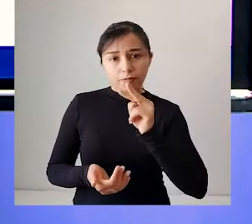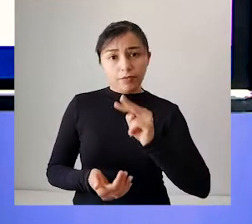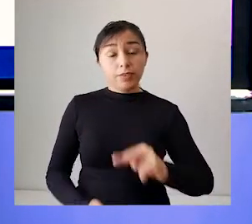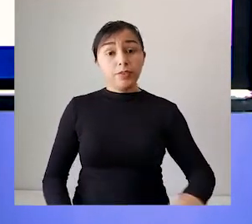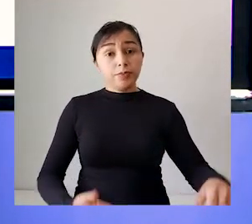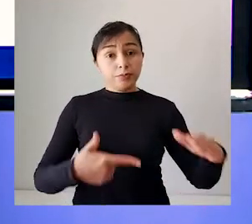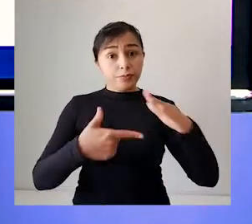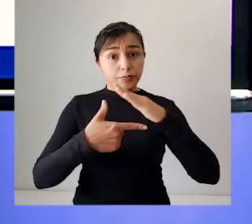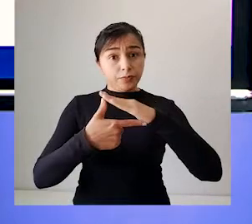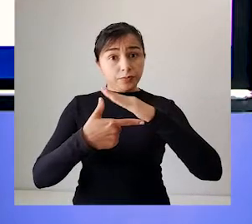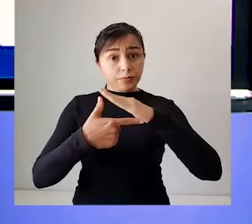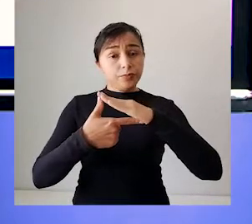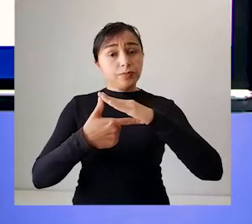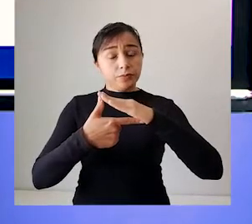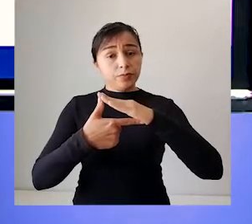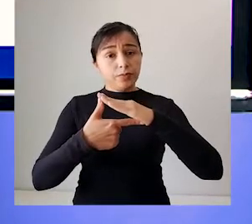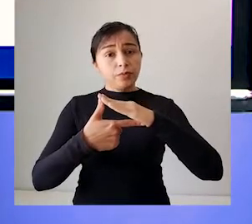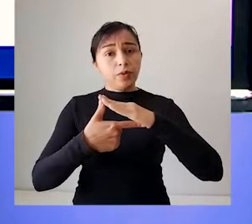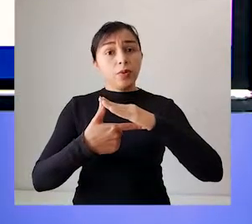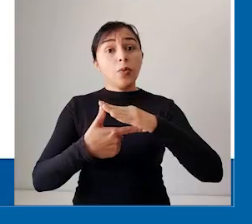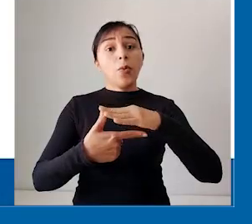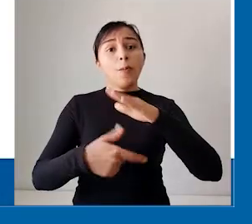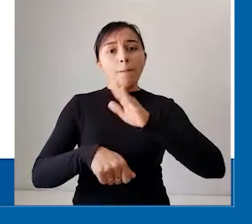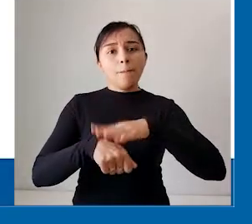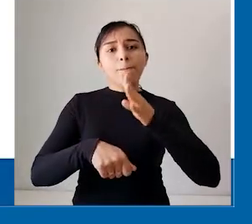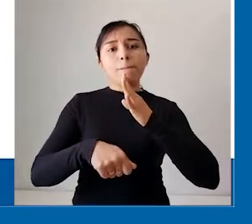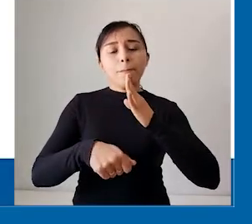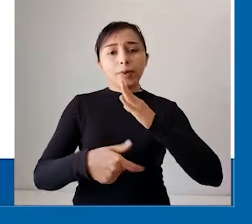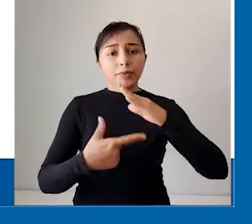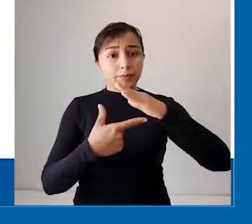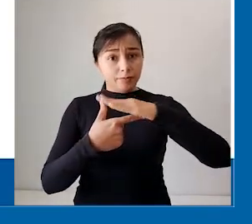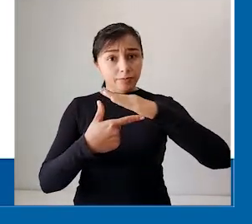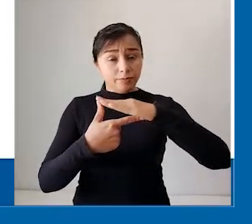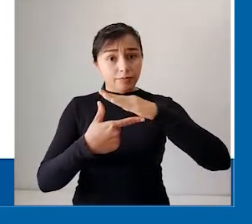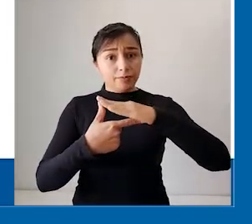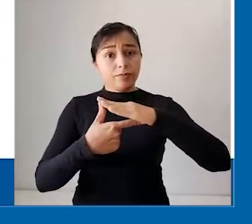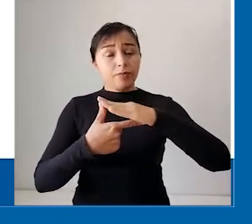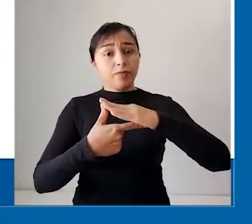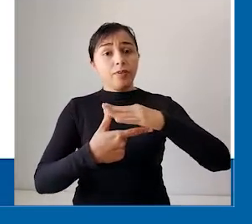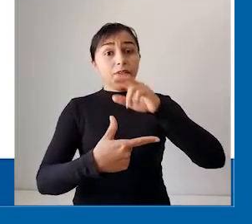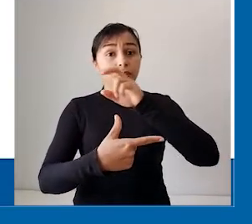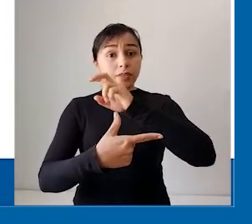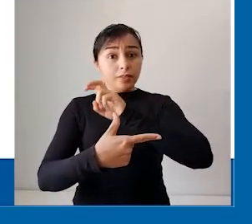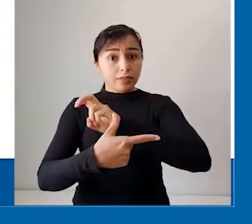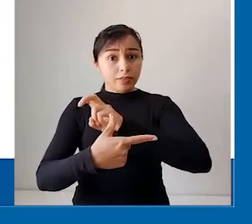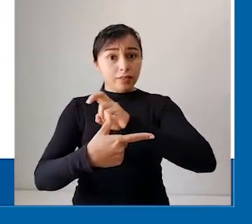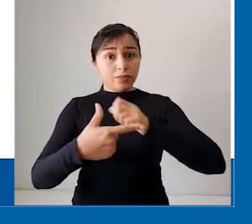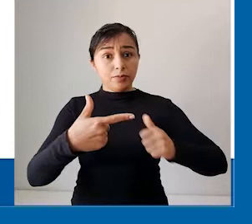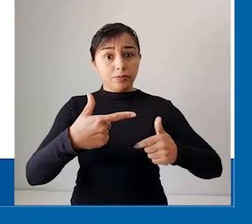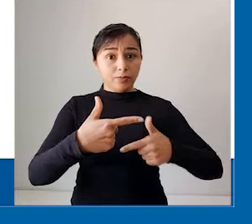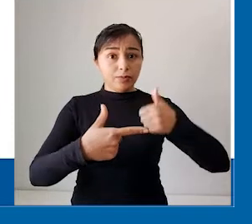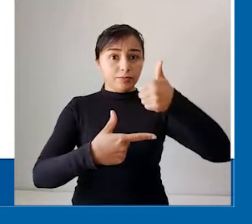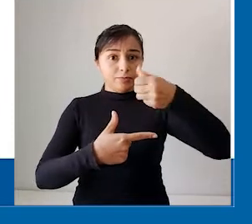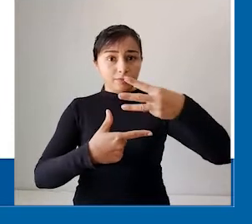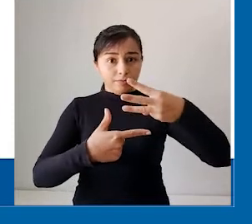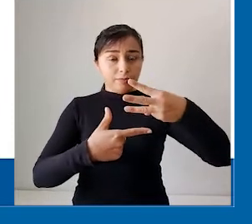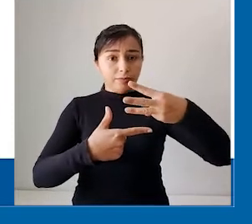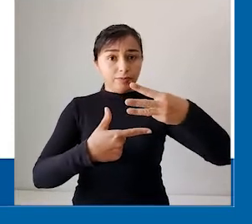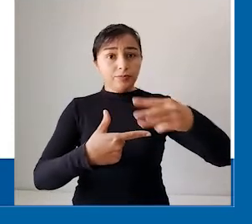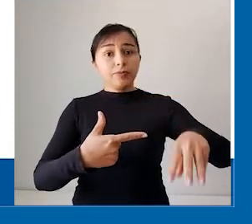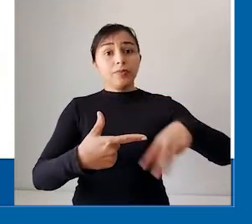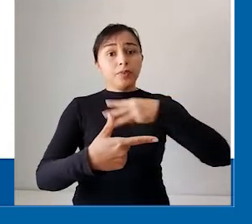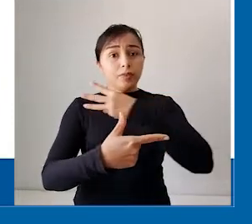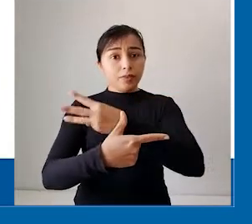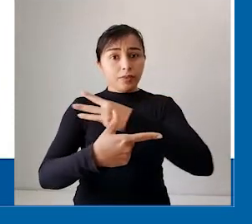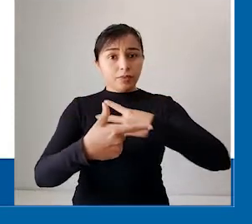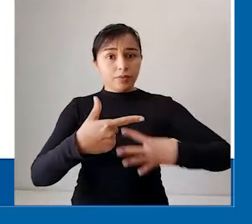gente ver aqui com os exemplos. Ó. Os mais conhecidos são 5, 12 e 13, 3, 4